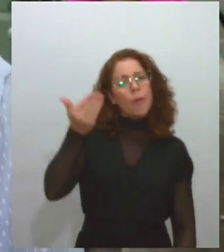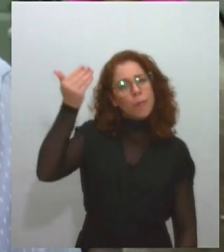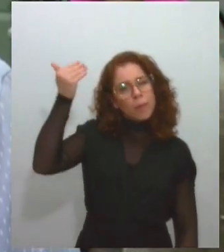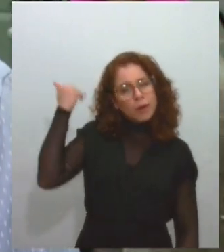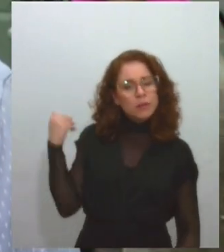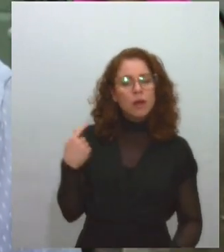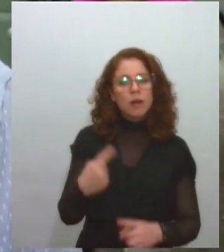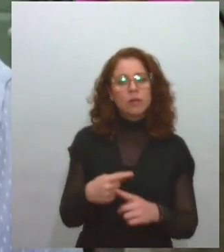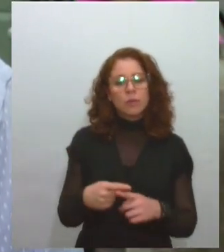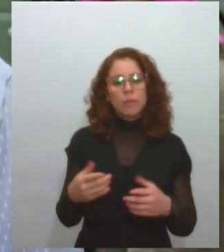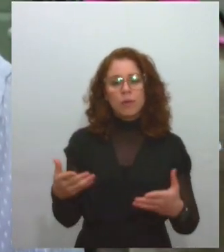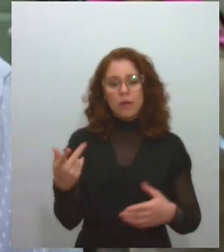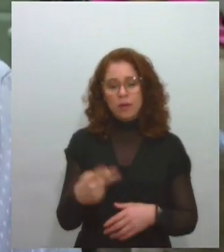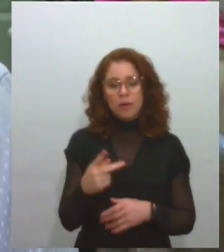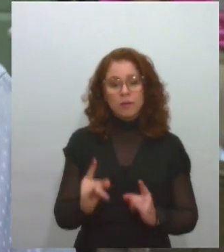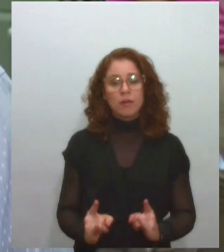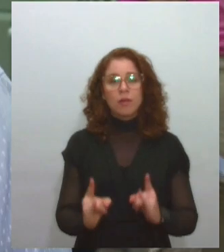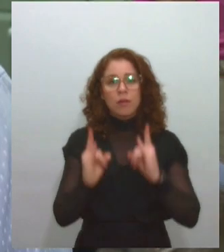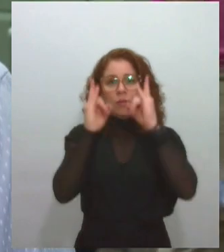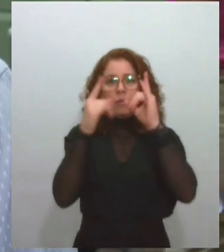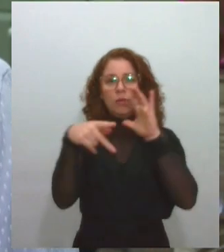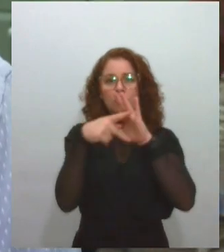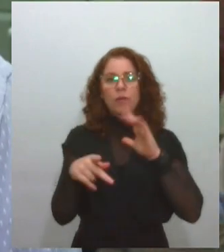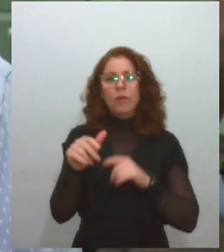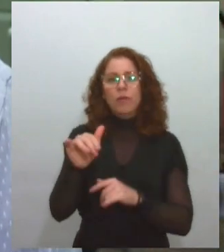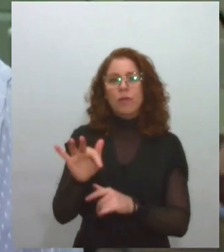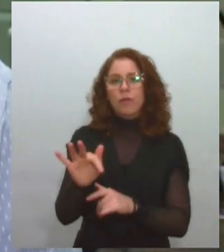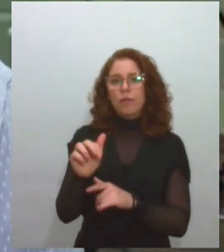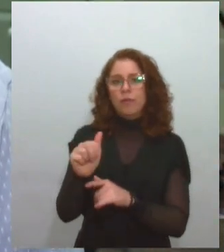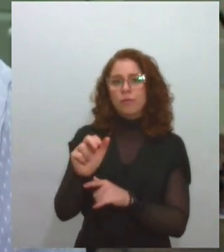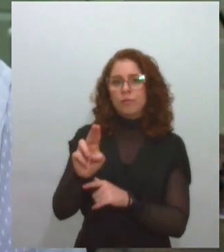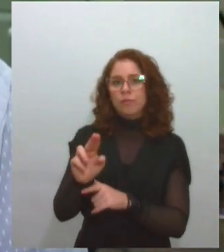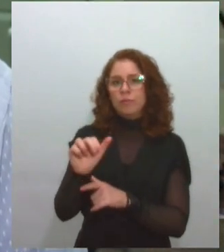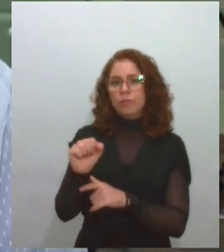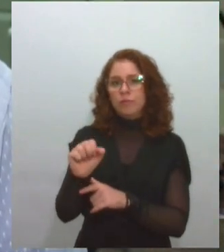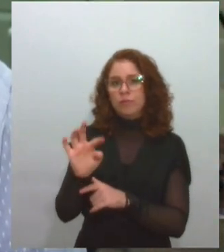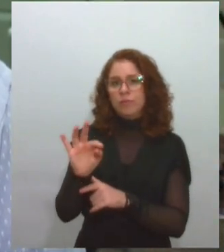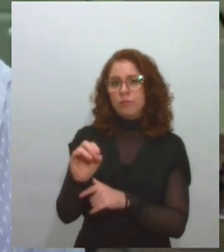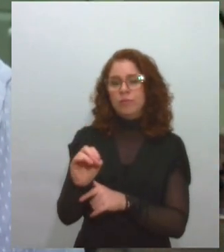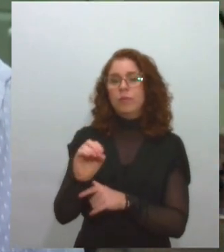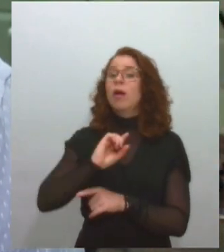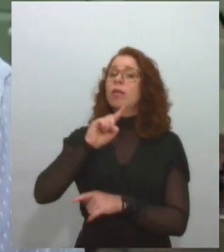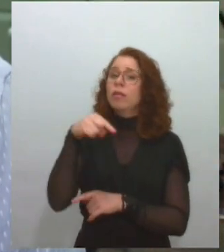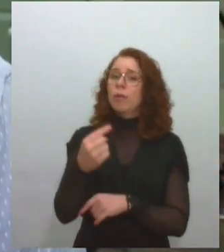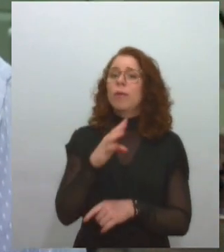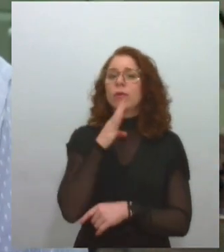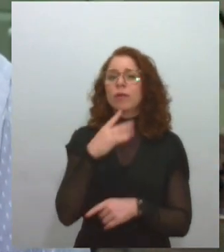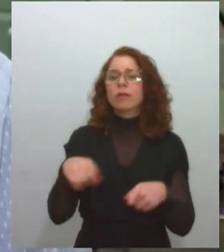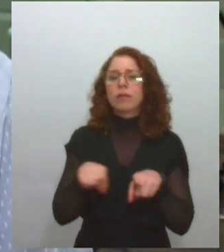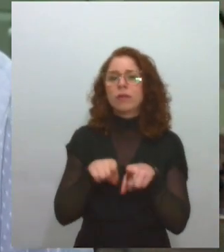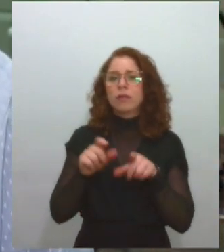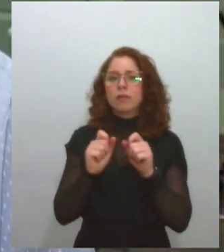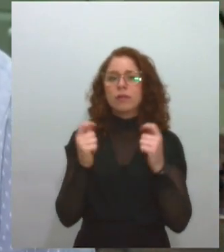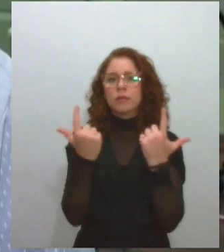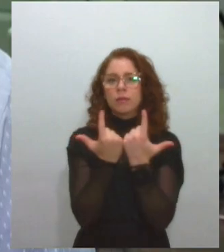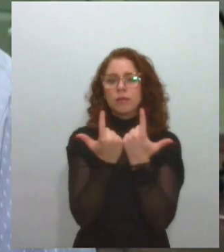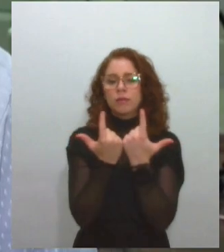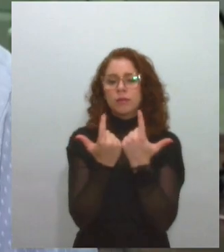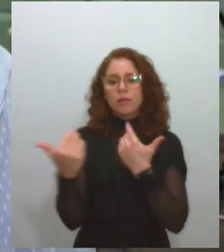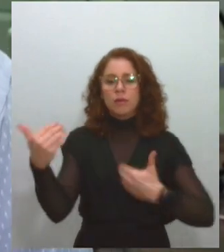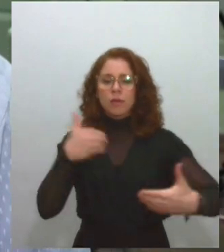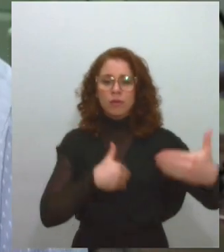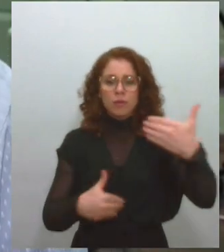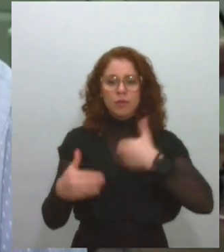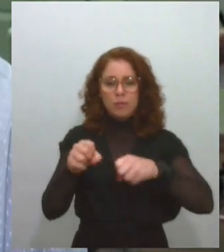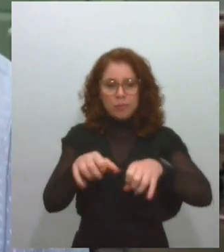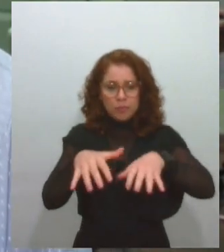palácio, né, o Palácio Fausto Cardoso, e depois conhecer a Assembleia Legislativa atualmente, né, participar de uma plenária, conhecer